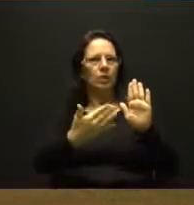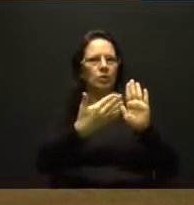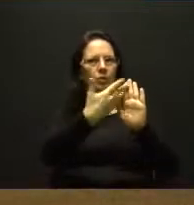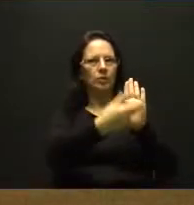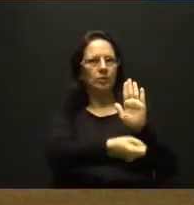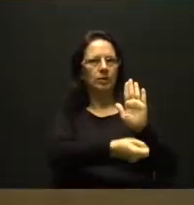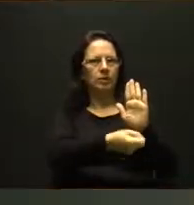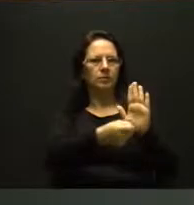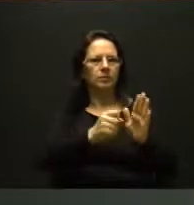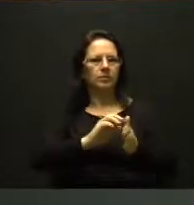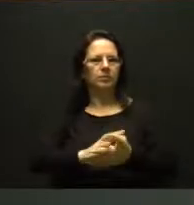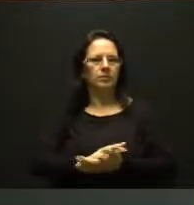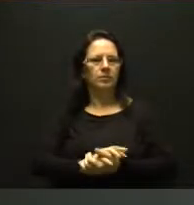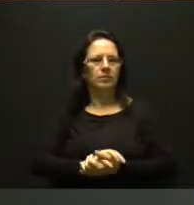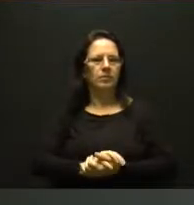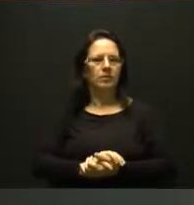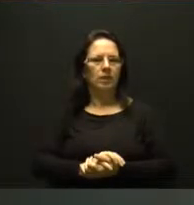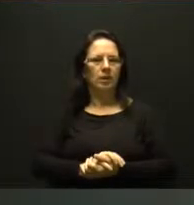dele